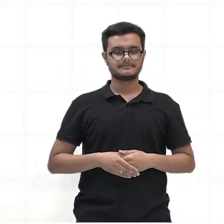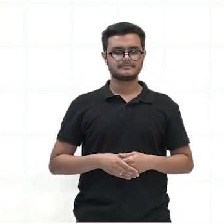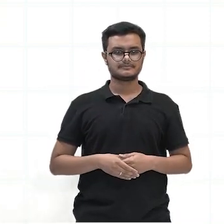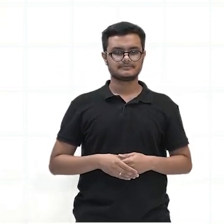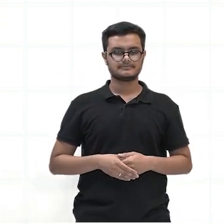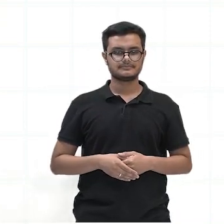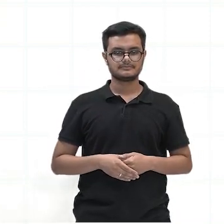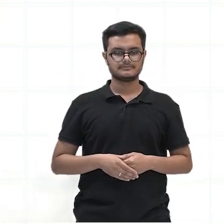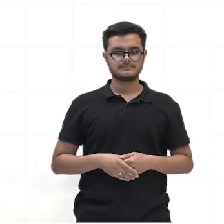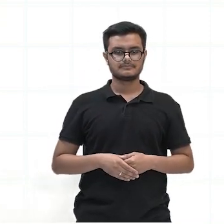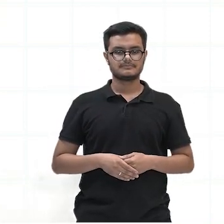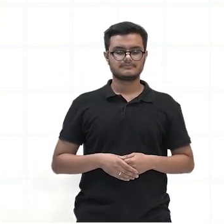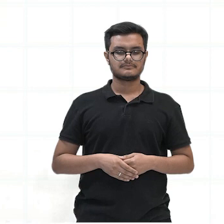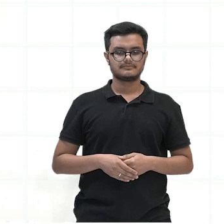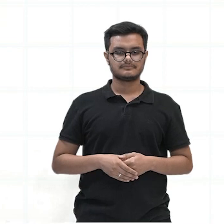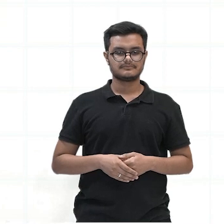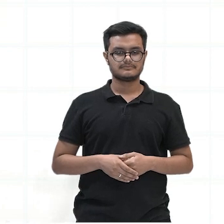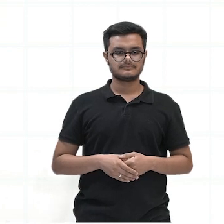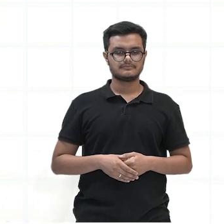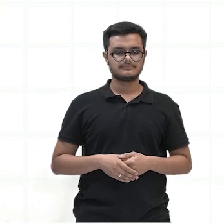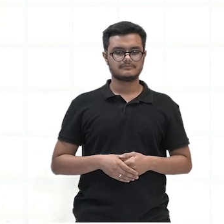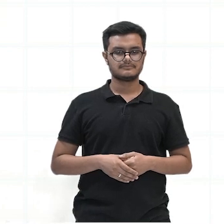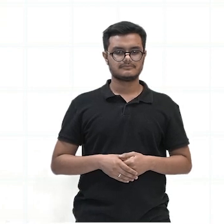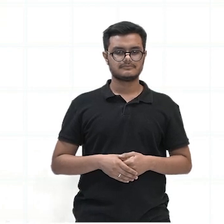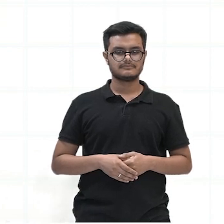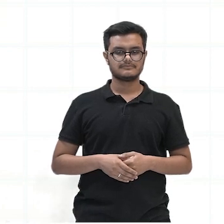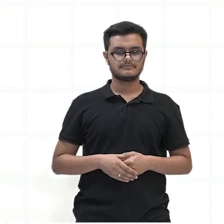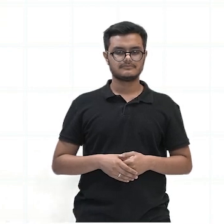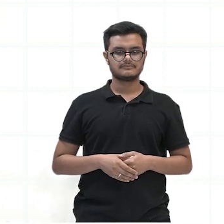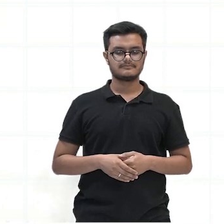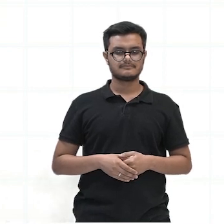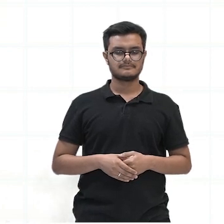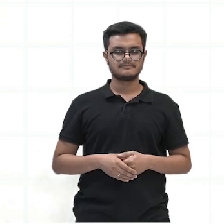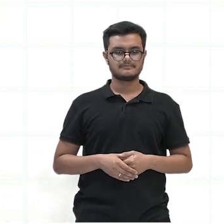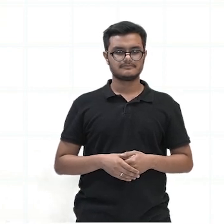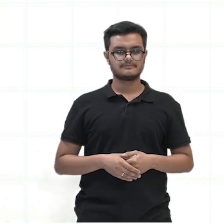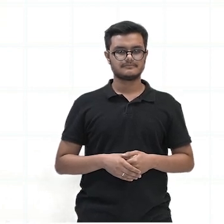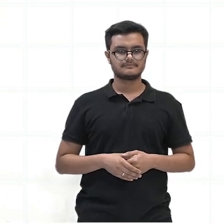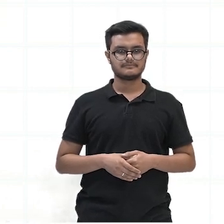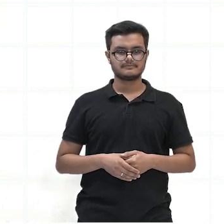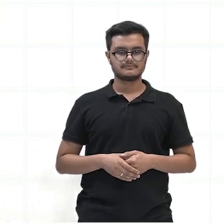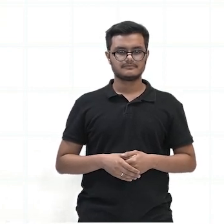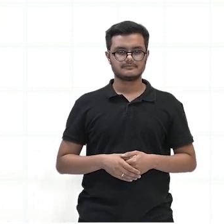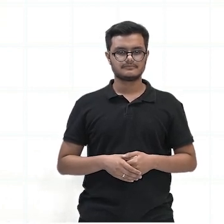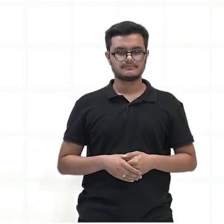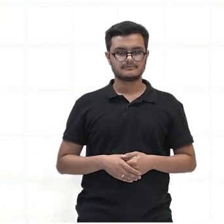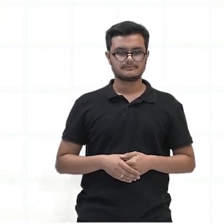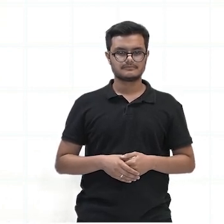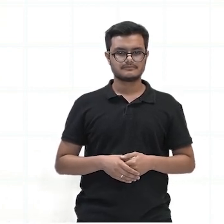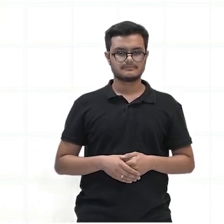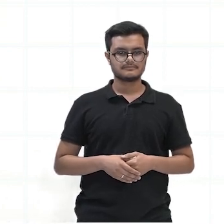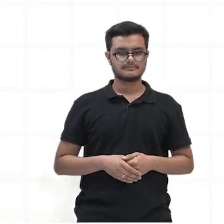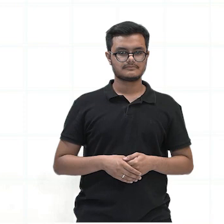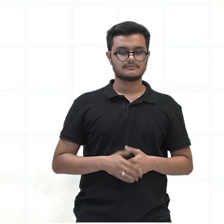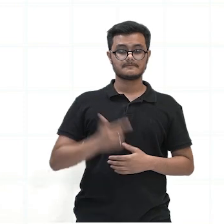presente, read no passado. Continuando, vamos ver mais alguns verbos que nós temos